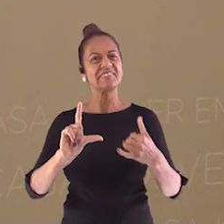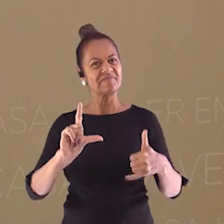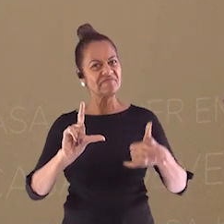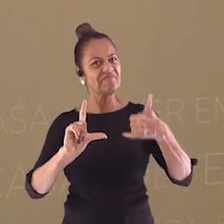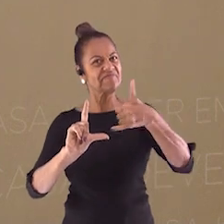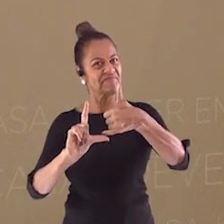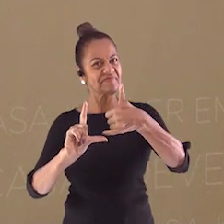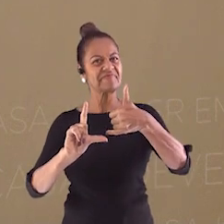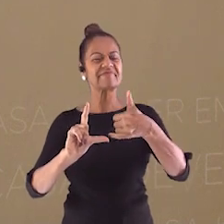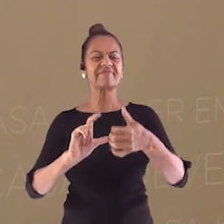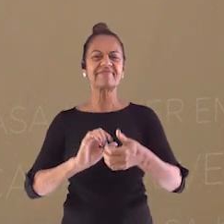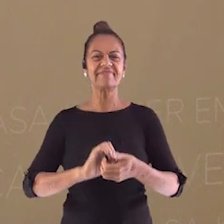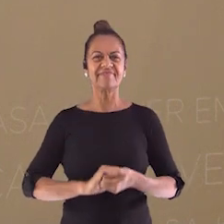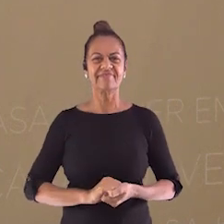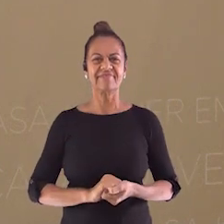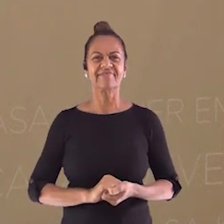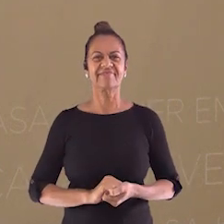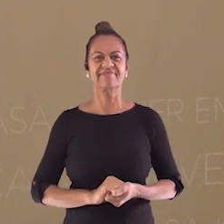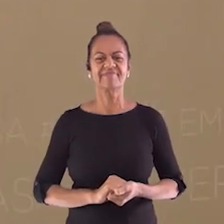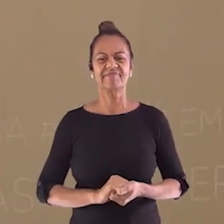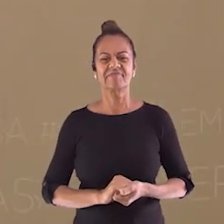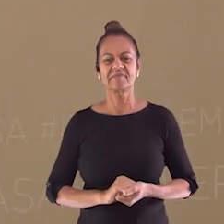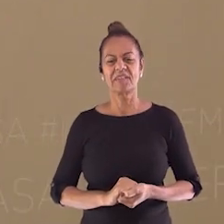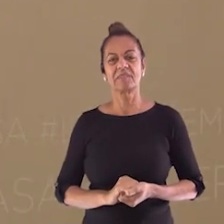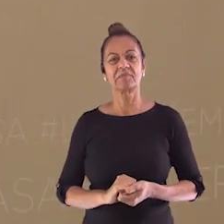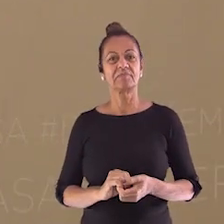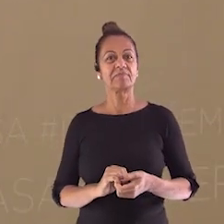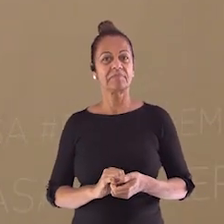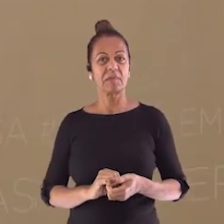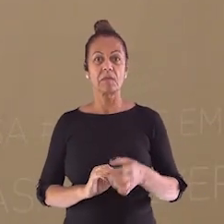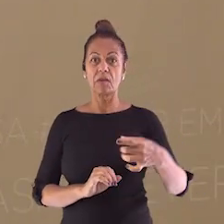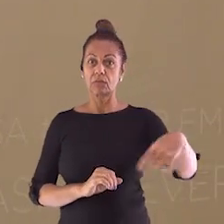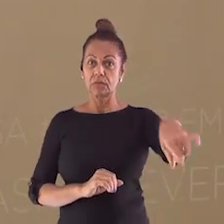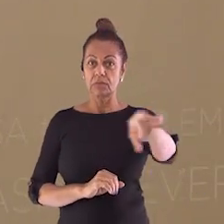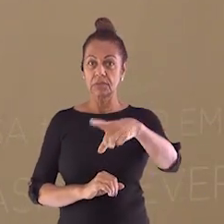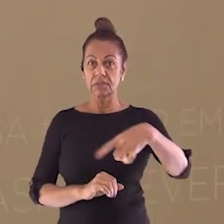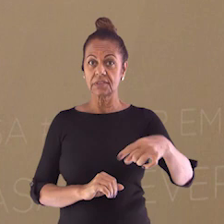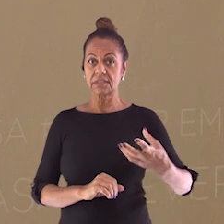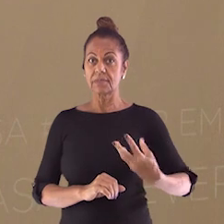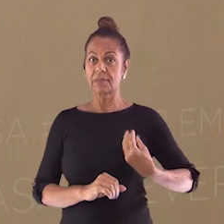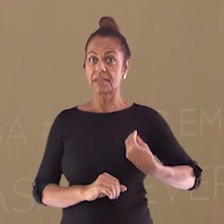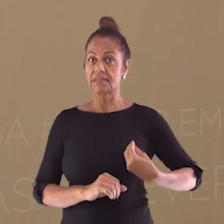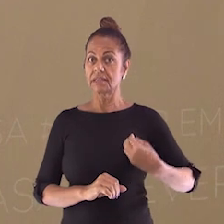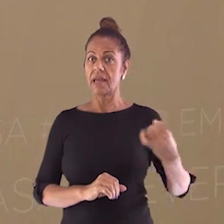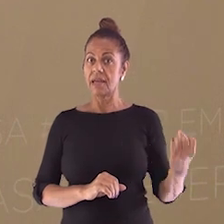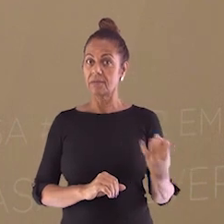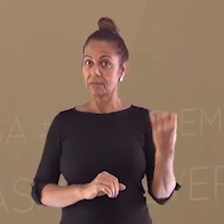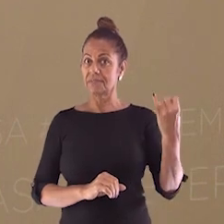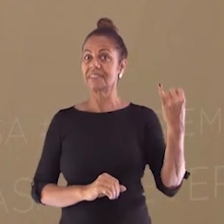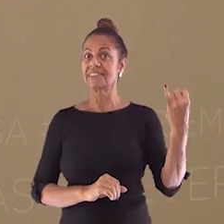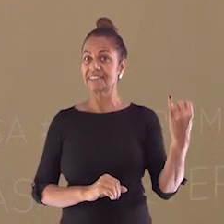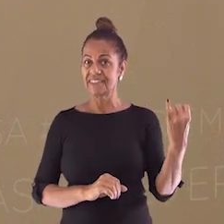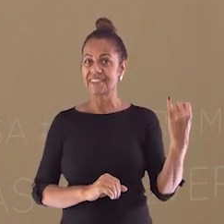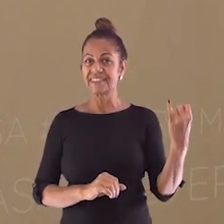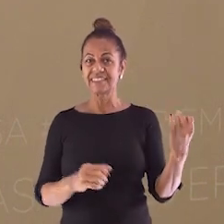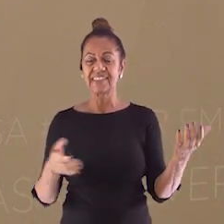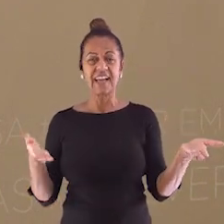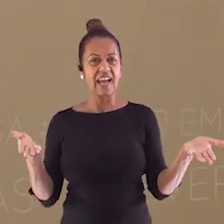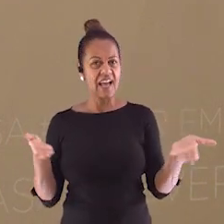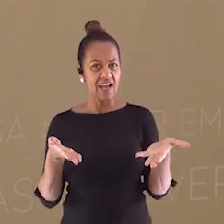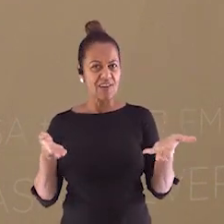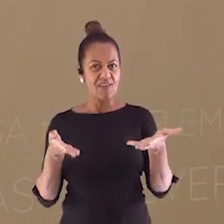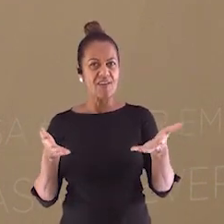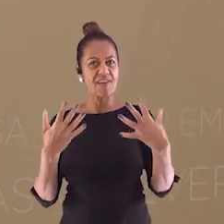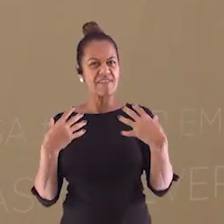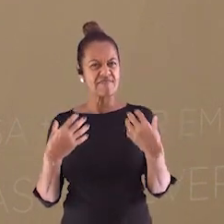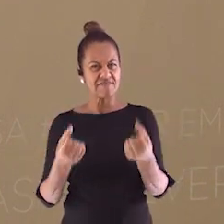presença já vai estar garantida na aula de hoje. Afinal de contas, a sua participação é muito importante para nós. Agora sim,